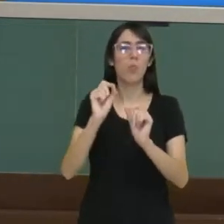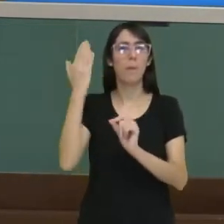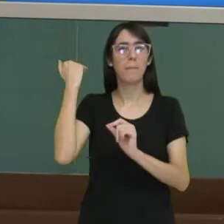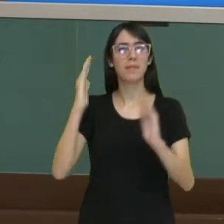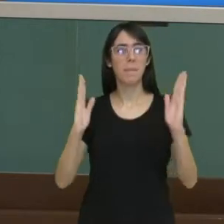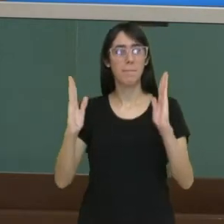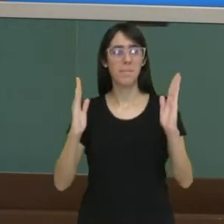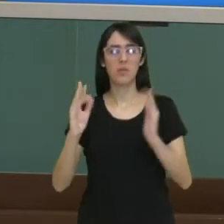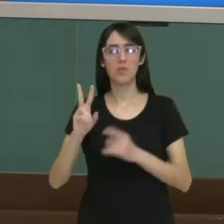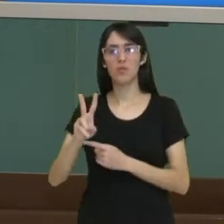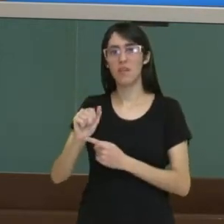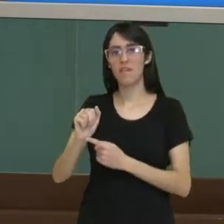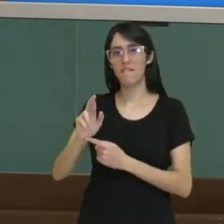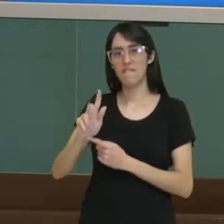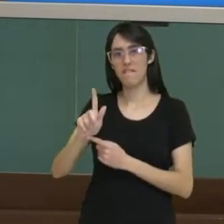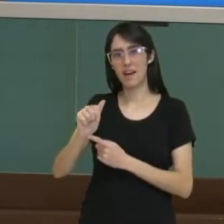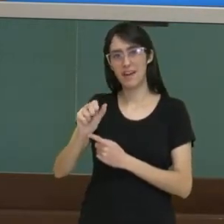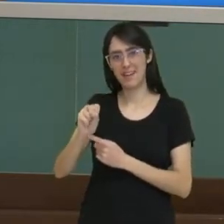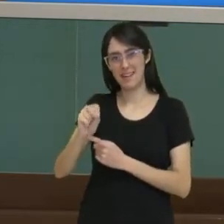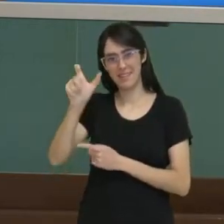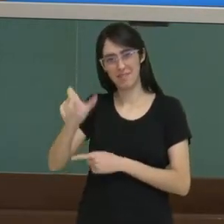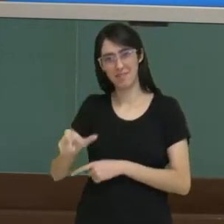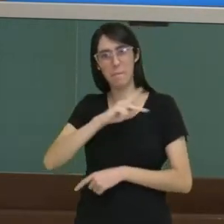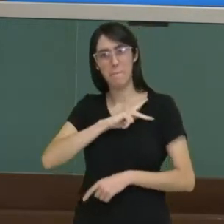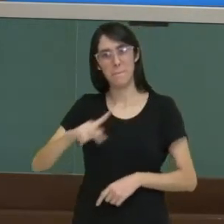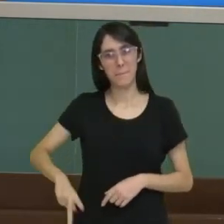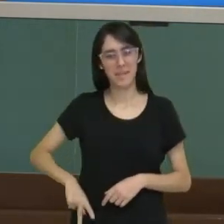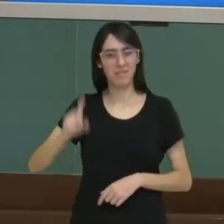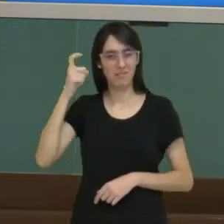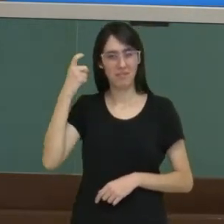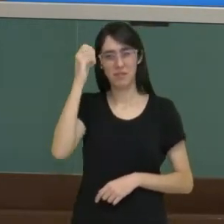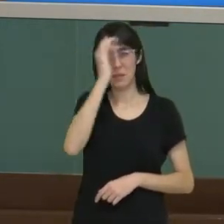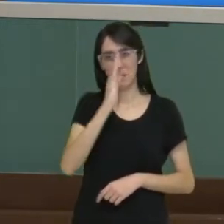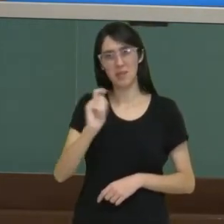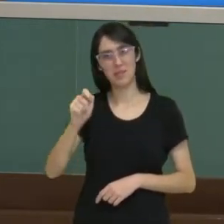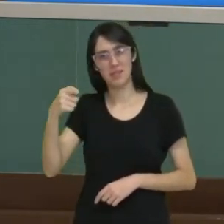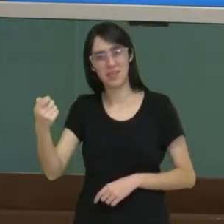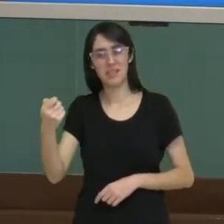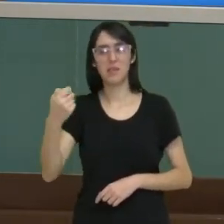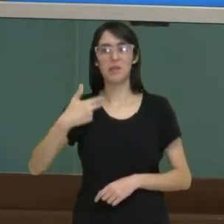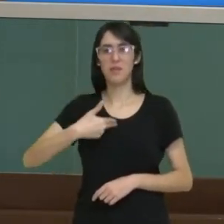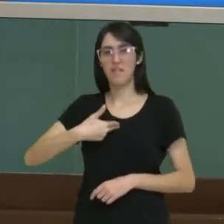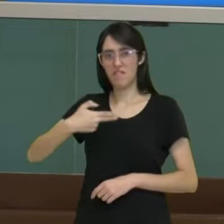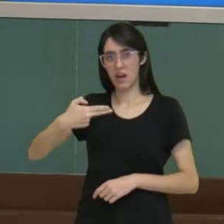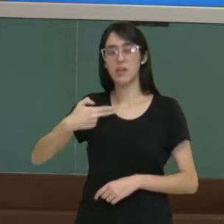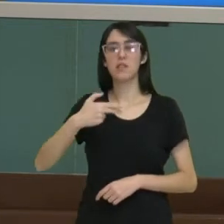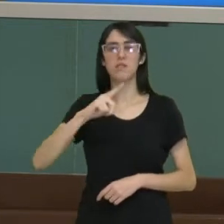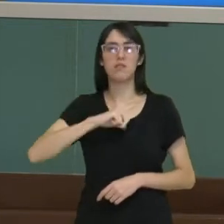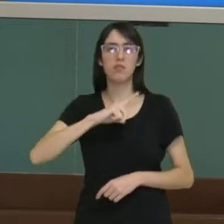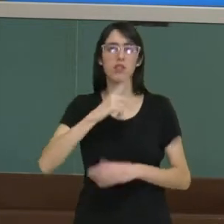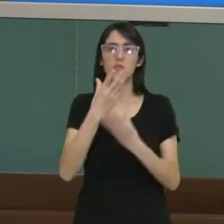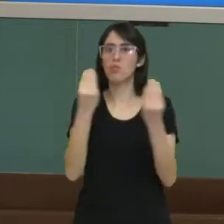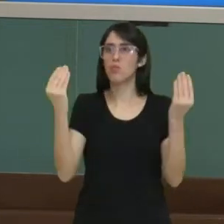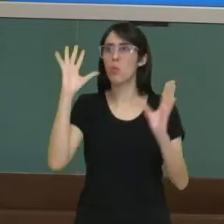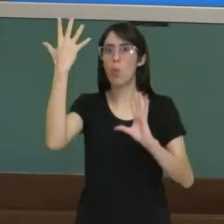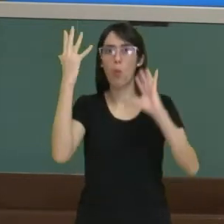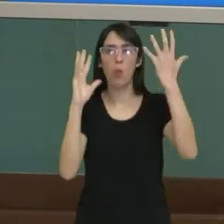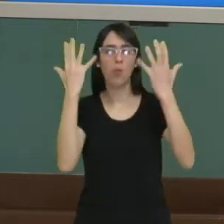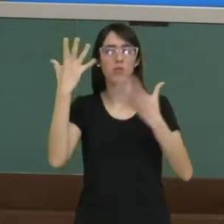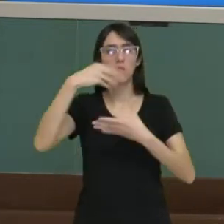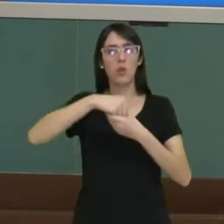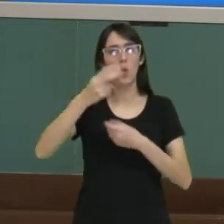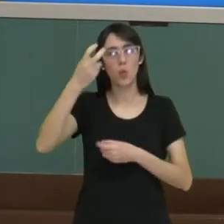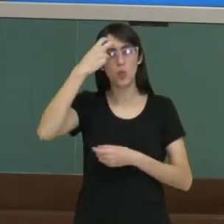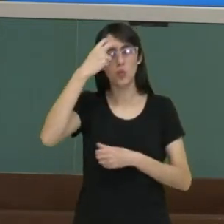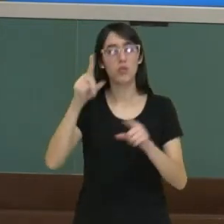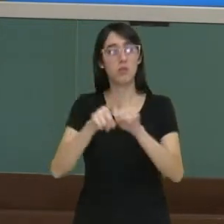período muito interessante em que muita coisa aconteceu na cultura, na sociedade, inclusive até no futebol, hein? Temos